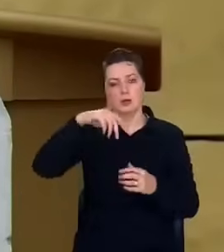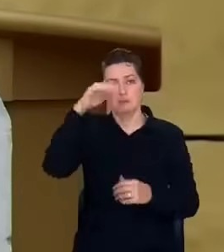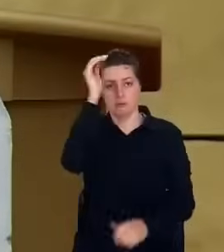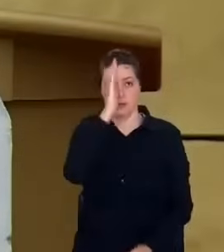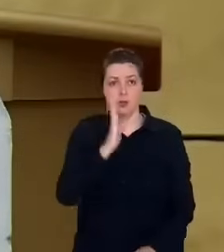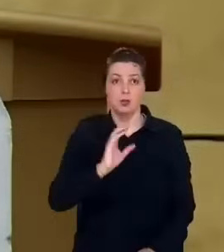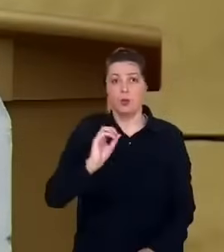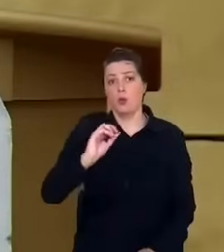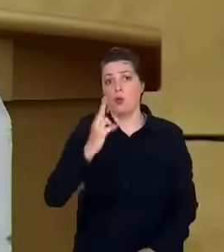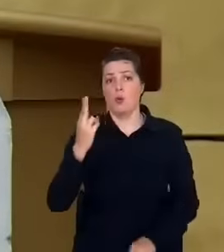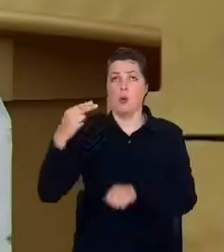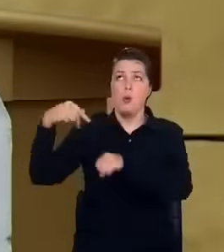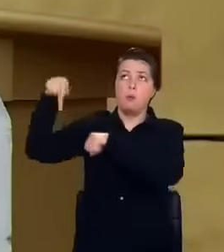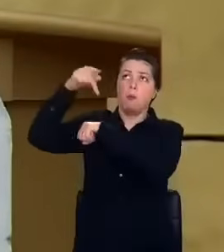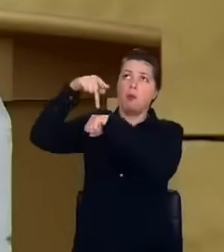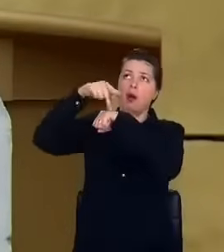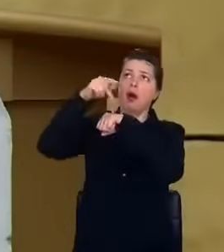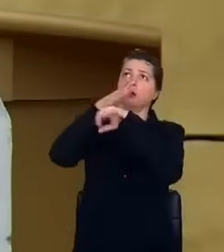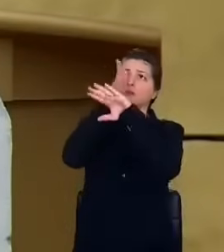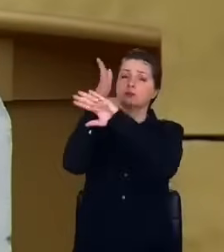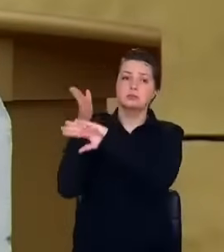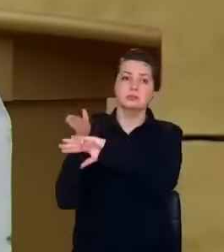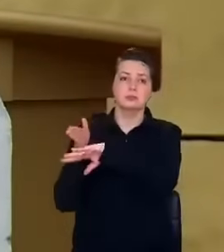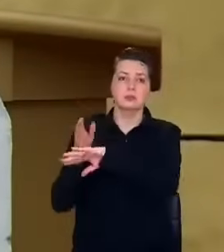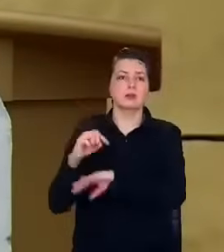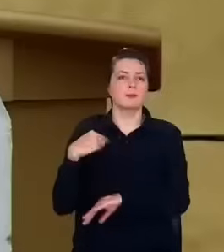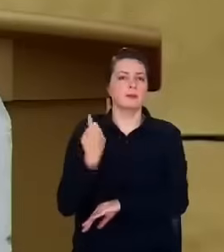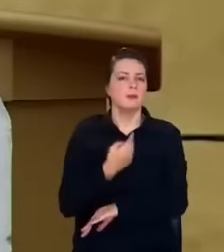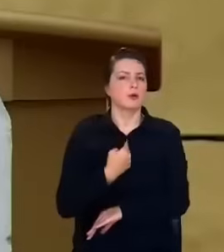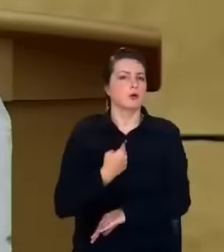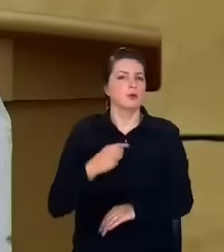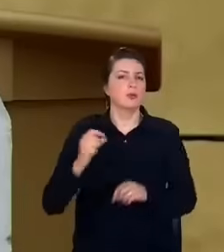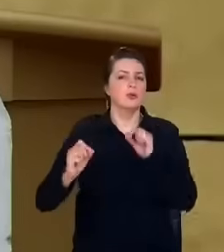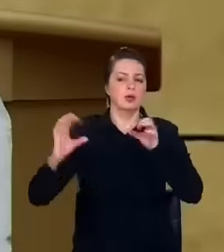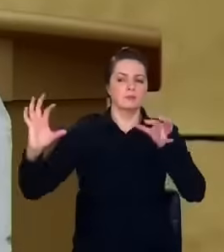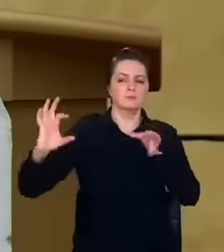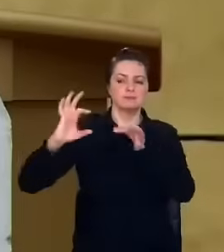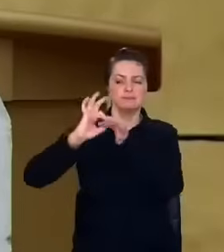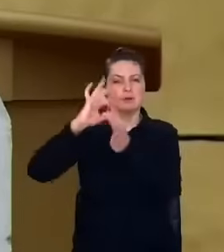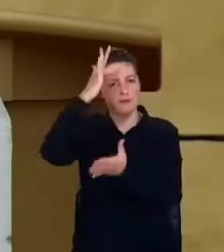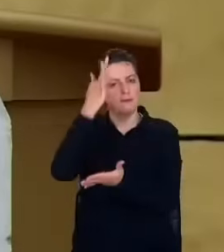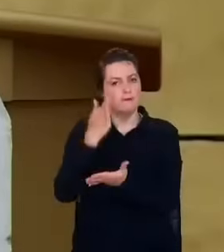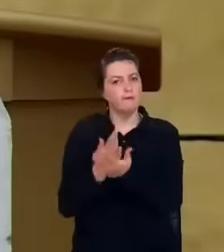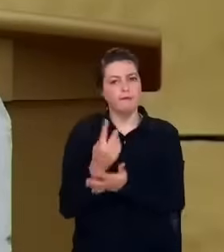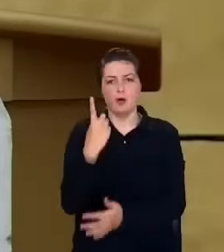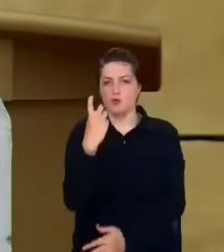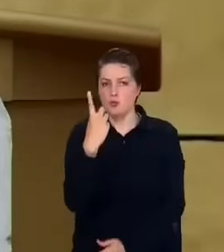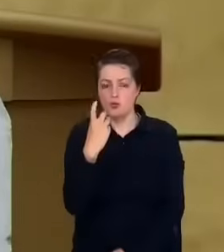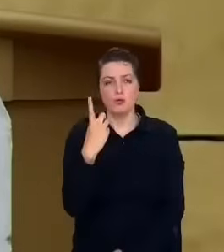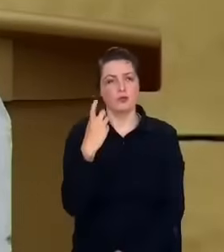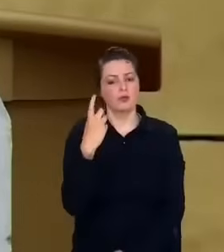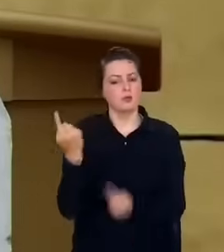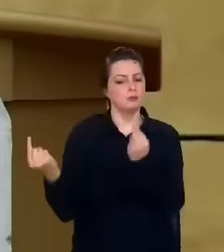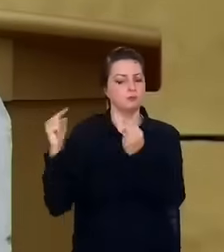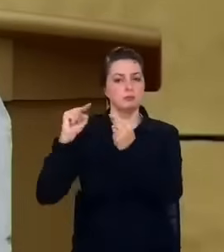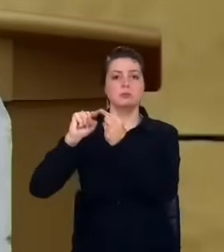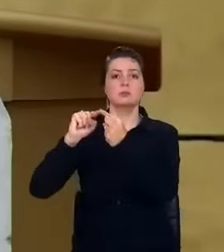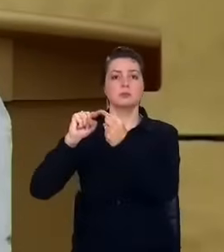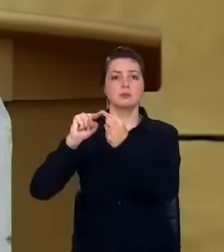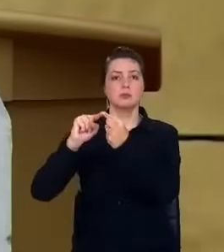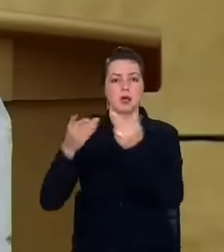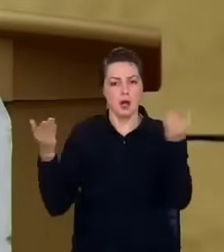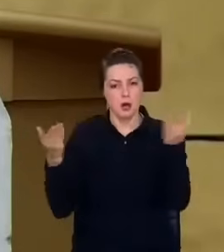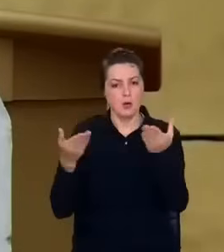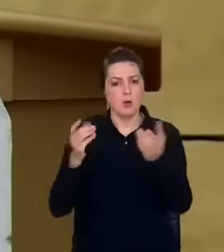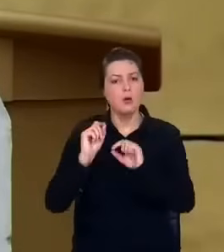Mas nós estamos ligados agora num só espírito, numa só fé, num só coração, agora